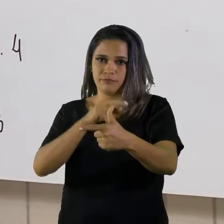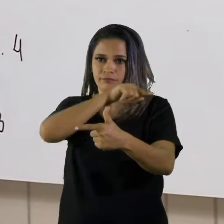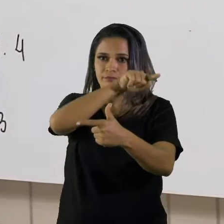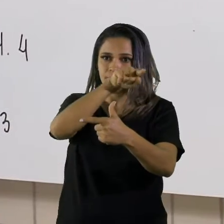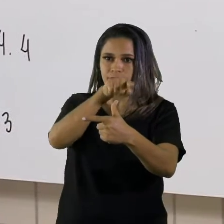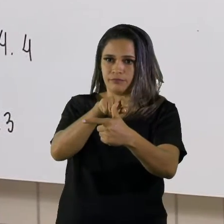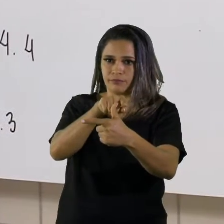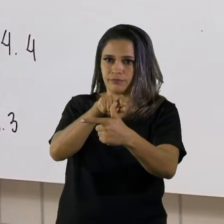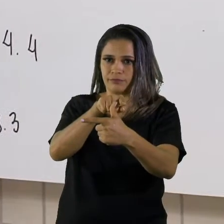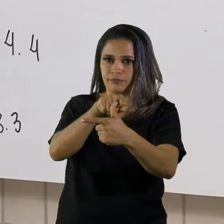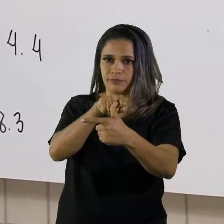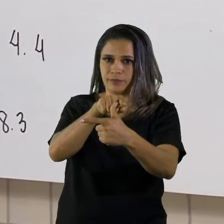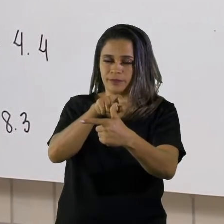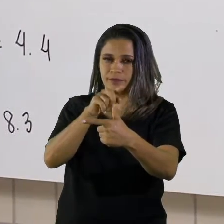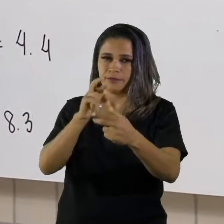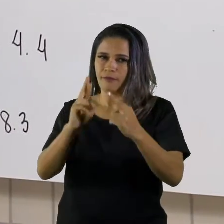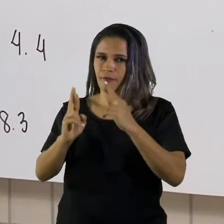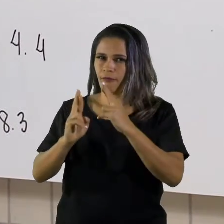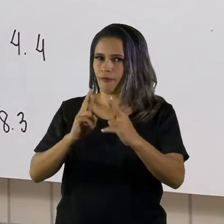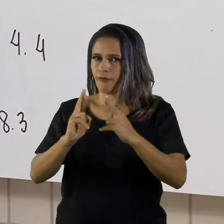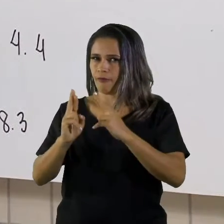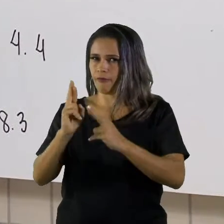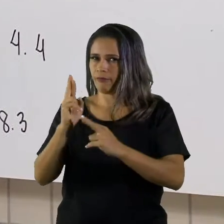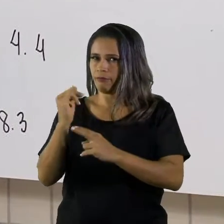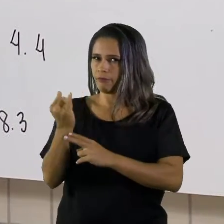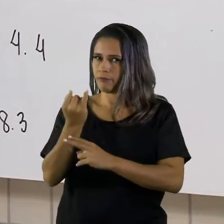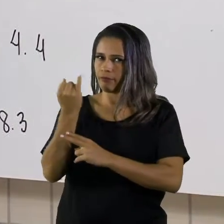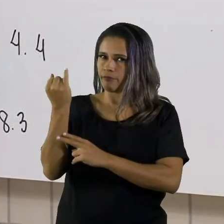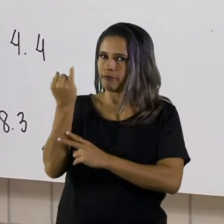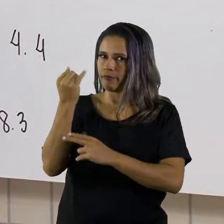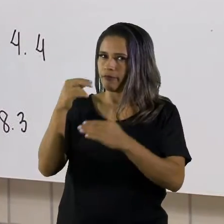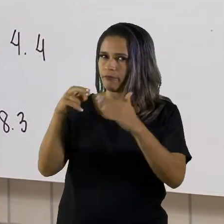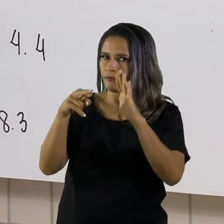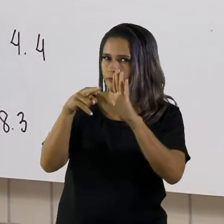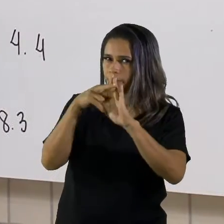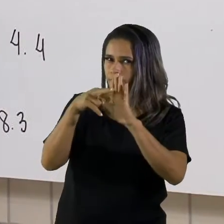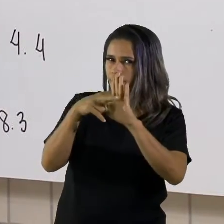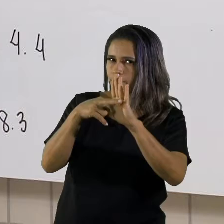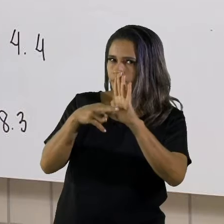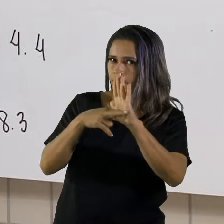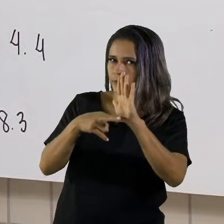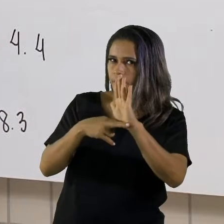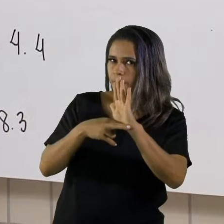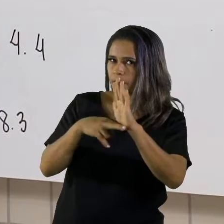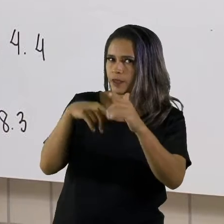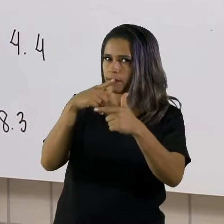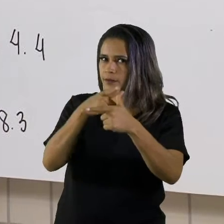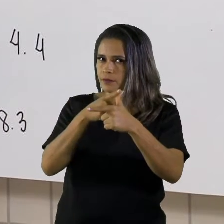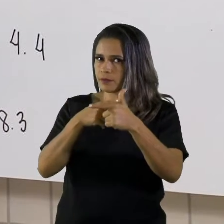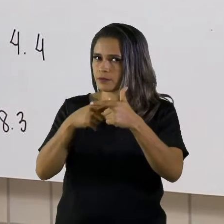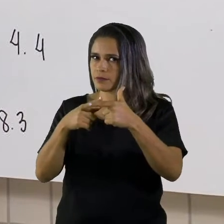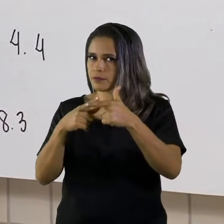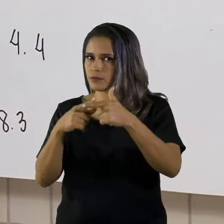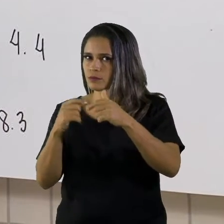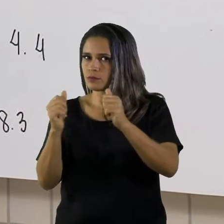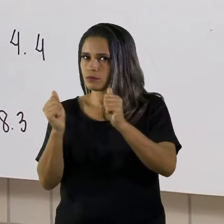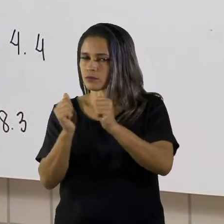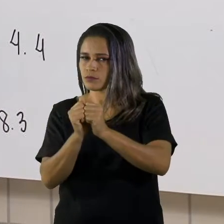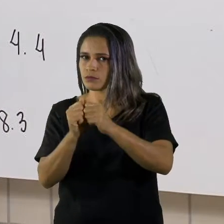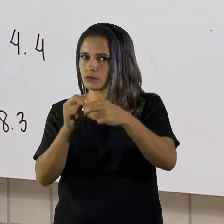para a gente fazer algumas regrinhas sobre divisão envolvendo números